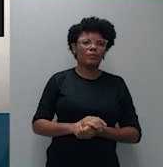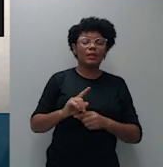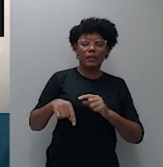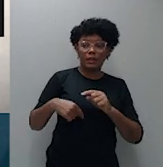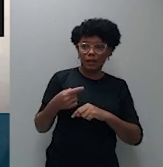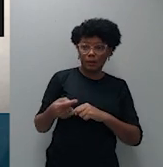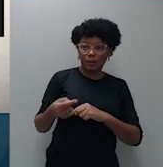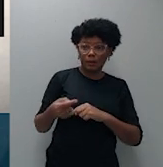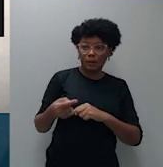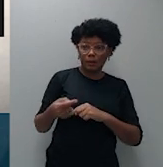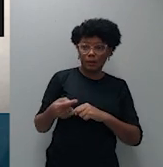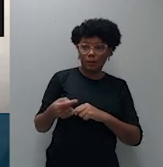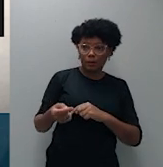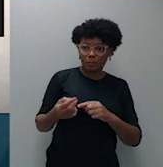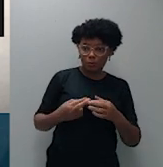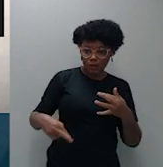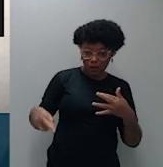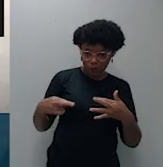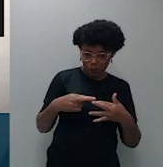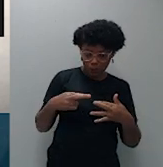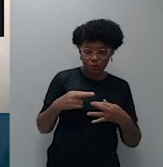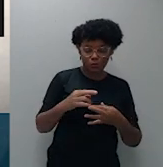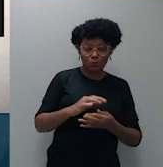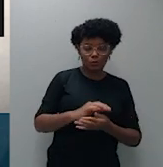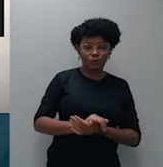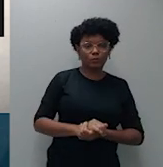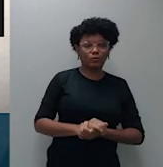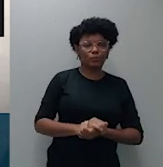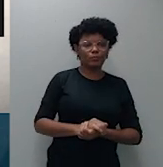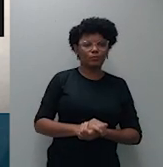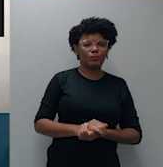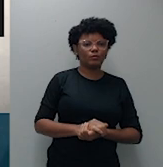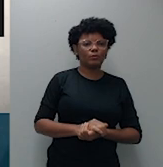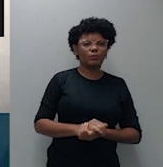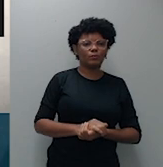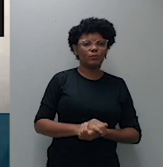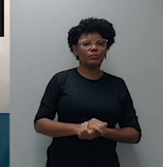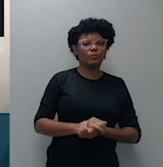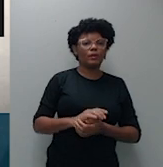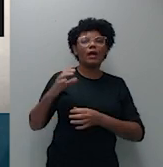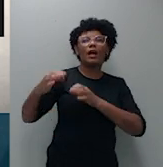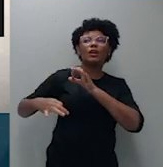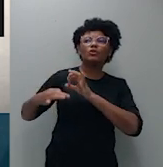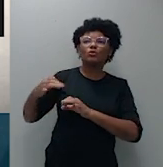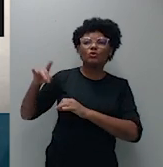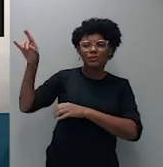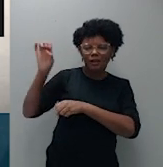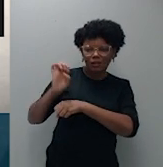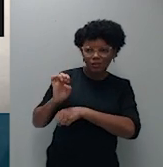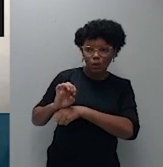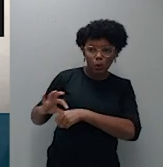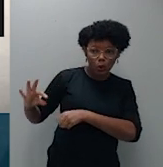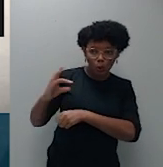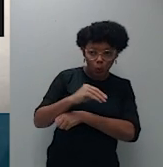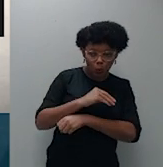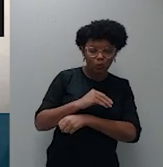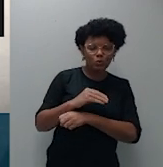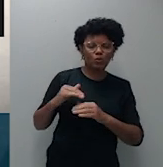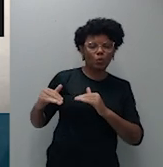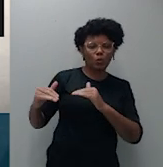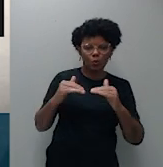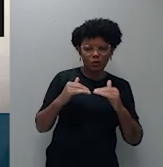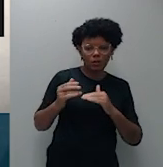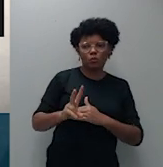interposto recurso de apelação a justiça estadual por unanimidade Manteve a sentença